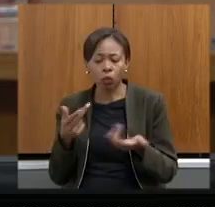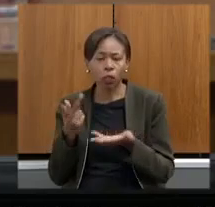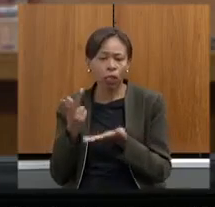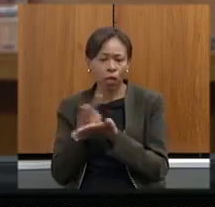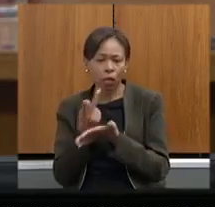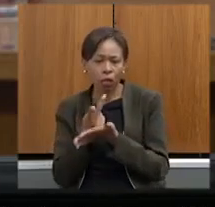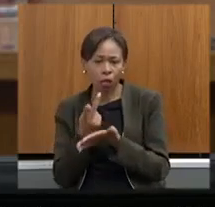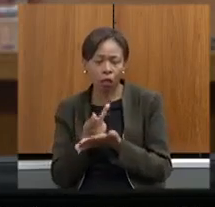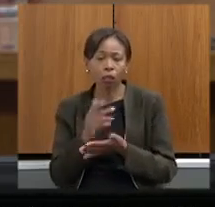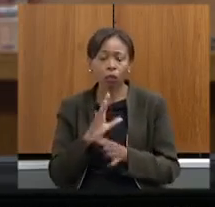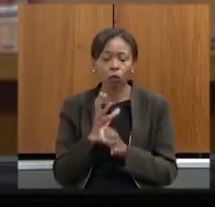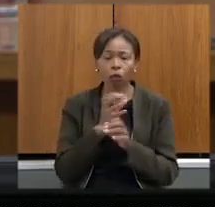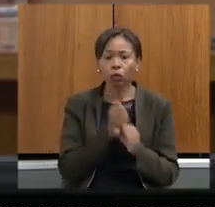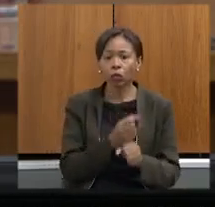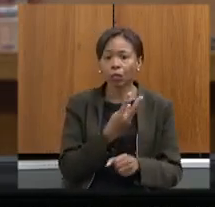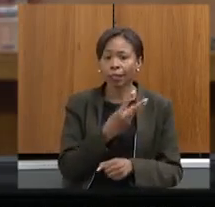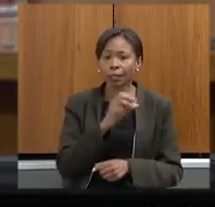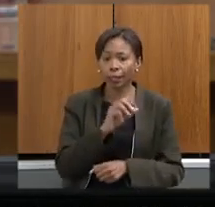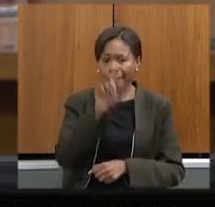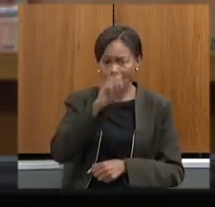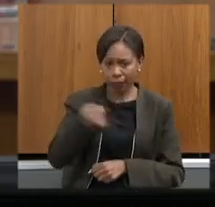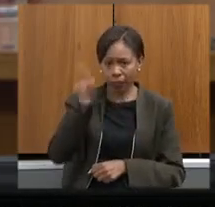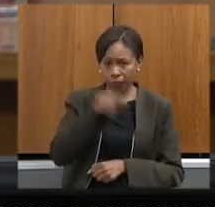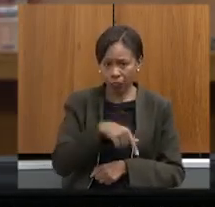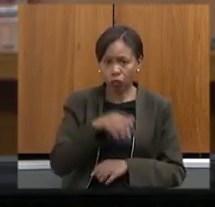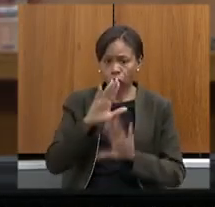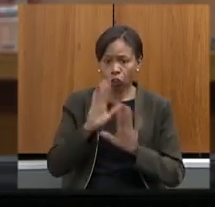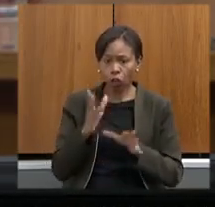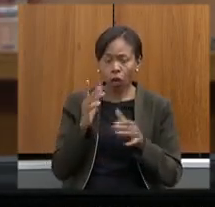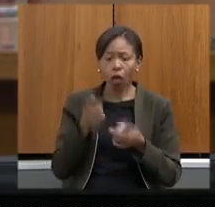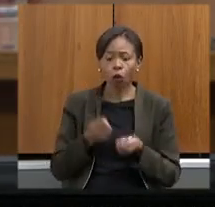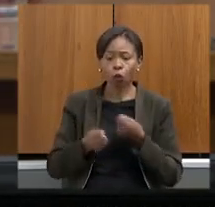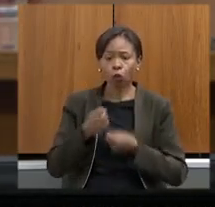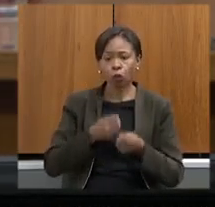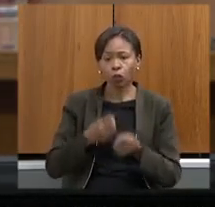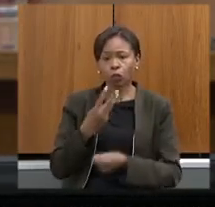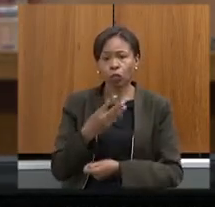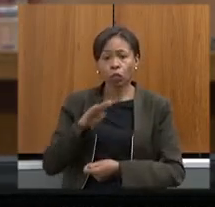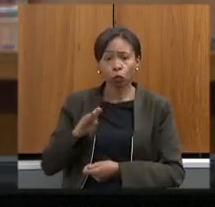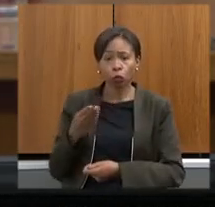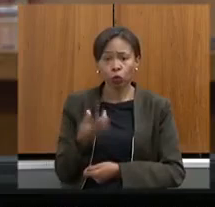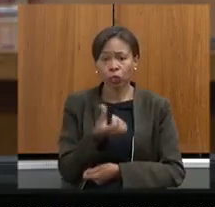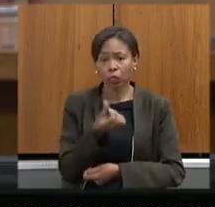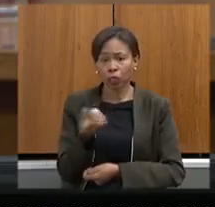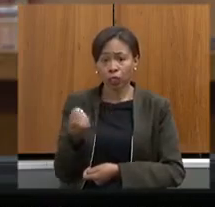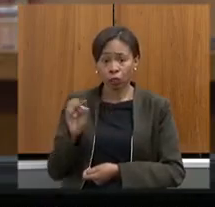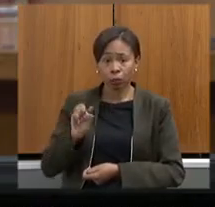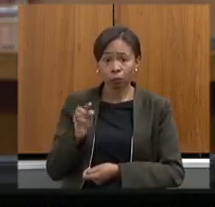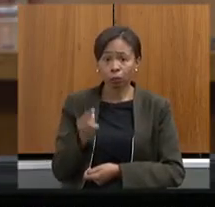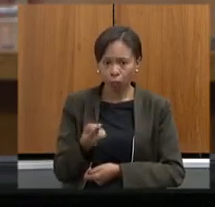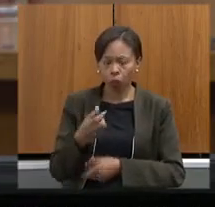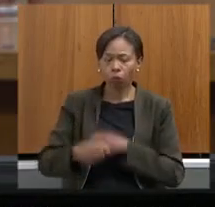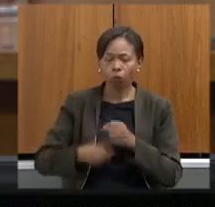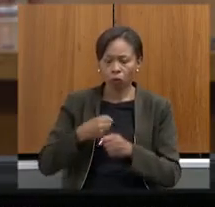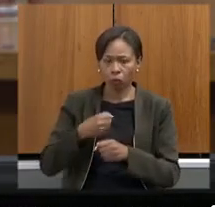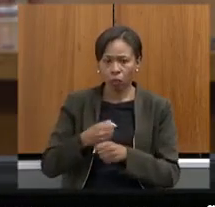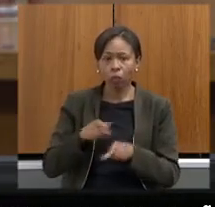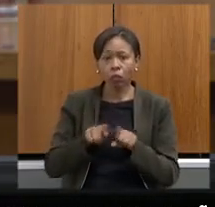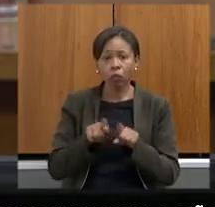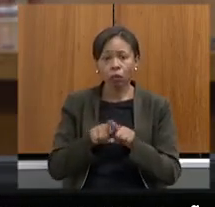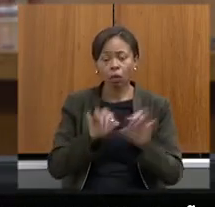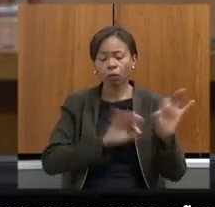então com 30 indicações de cancelamento já tivemos Bom dia de 3600000 por ano é e nós reestruturamos